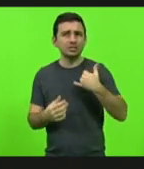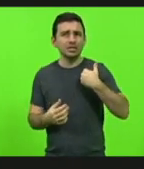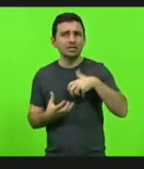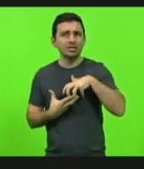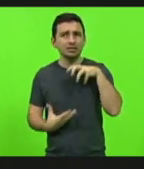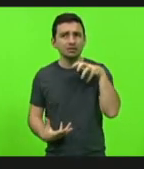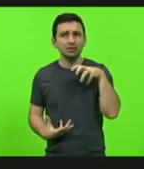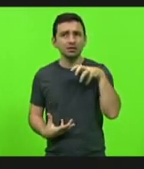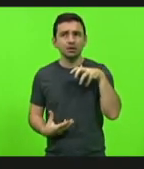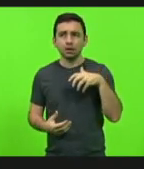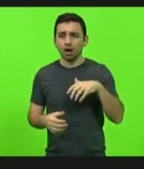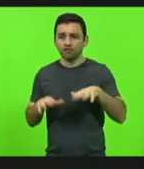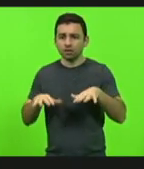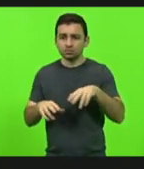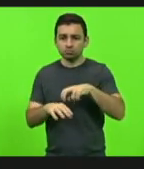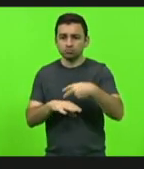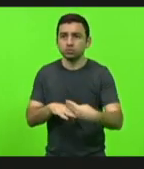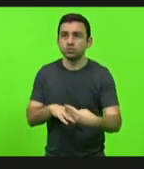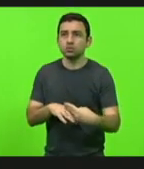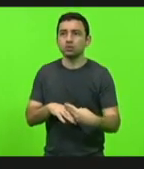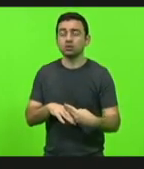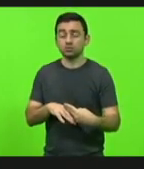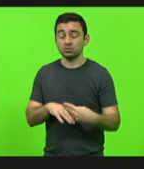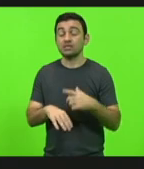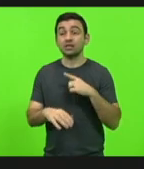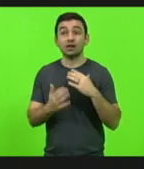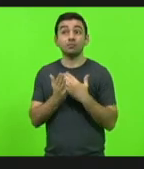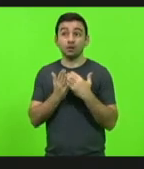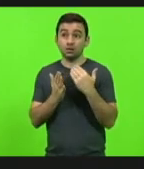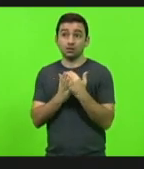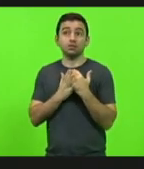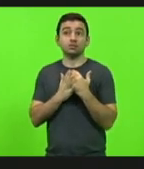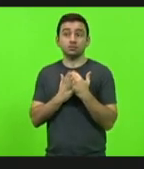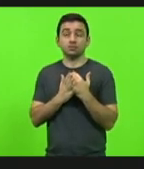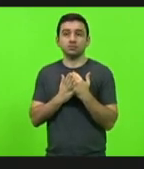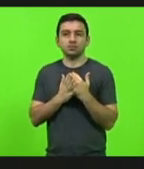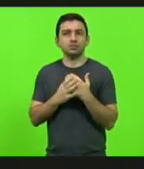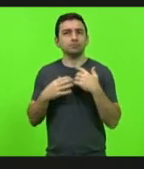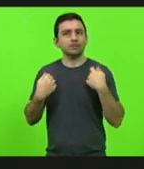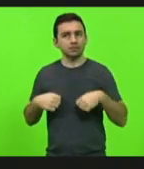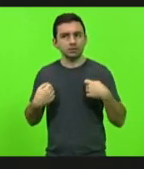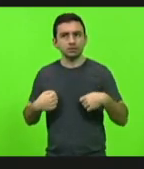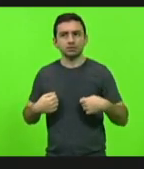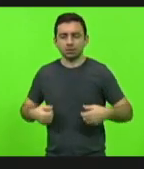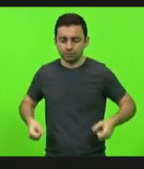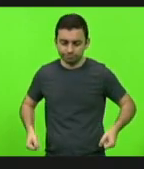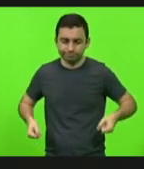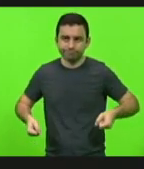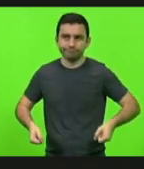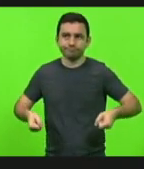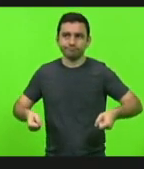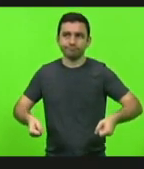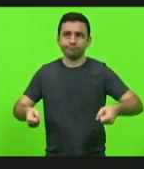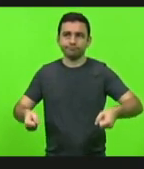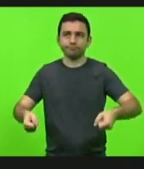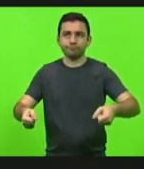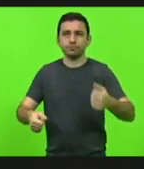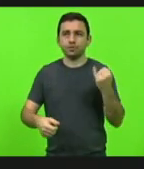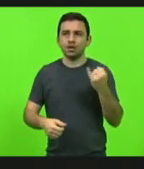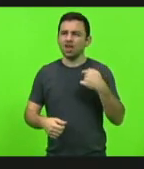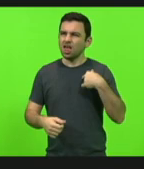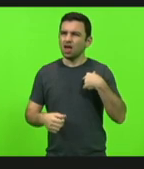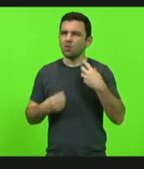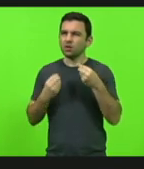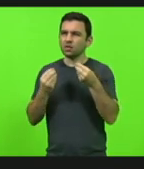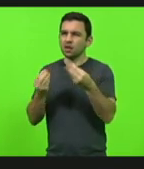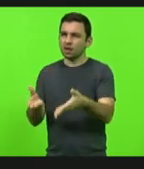caem no nada cinco cai é gigantesca e precisam daqui é um andador a honra de fazer uma entrega